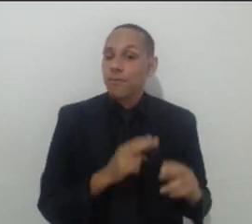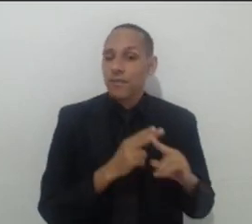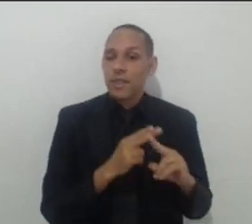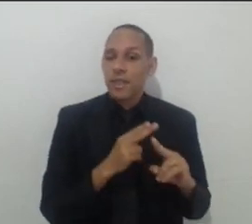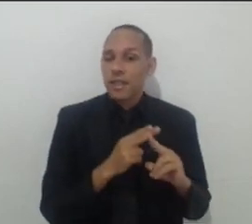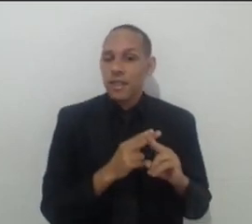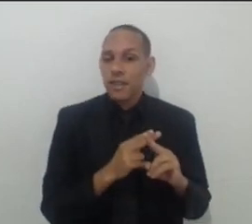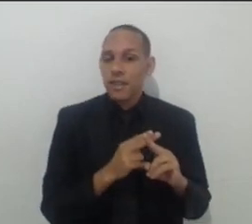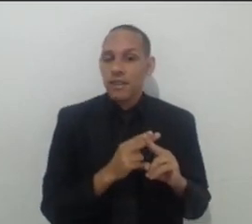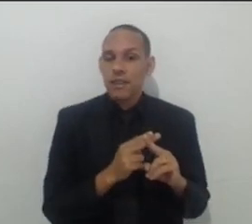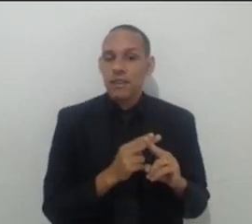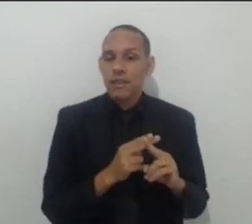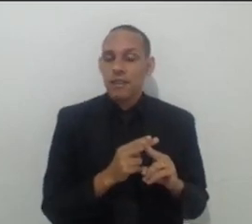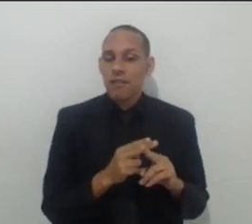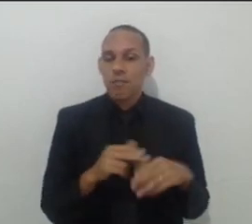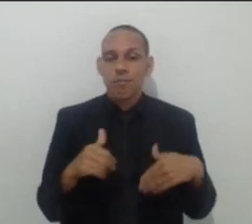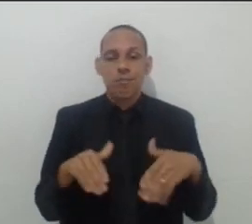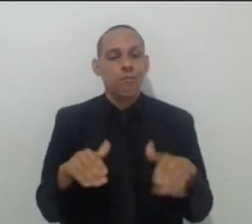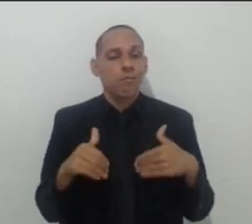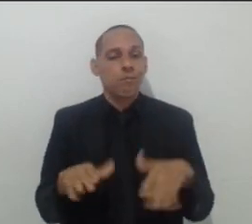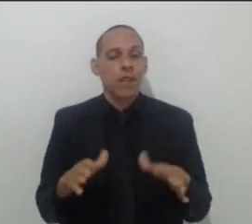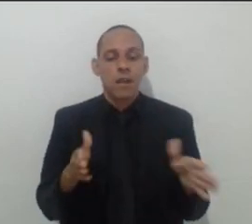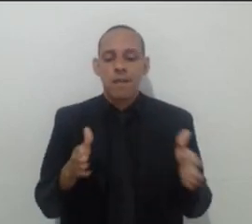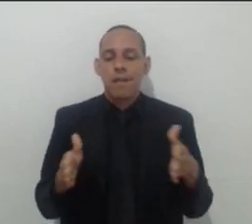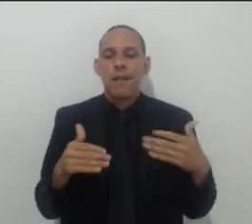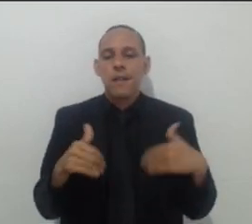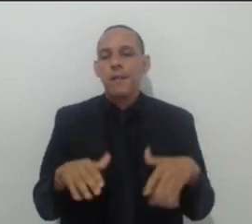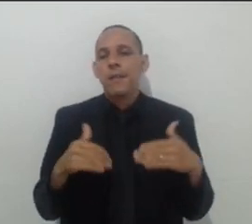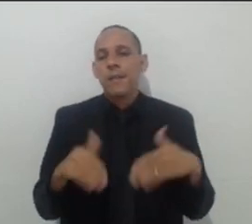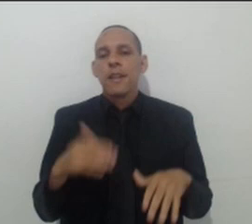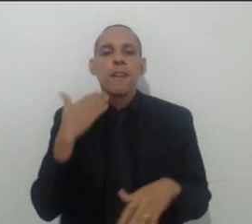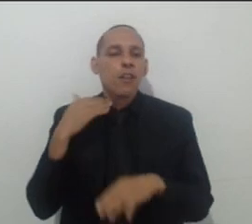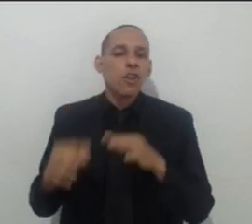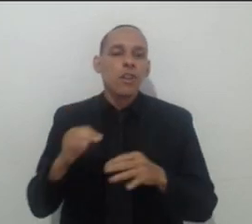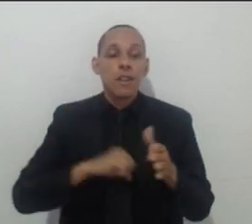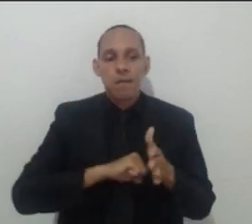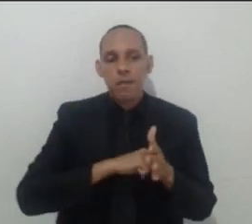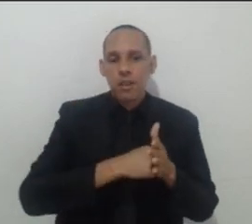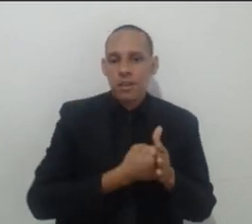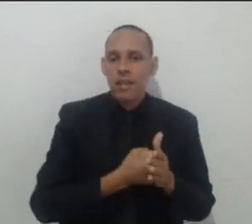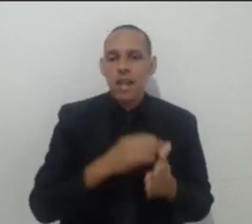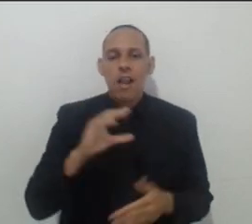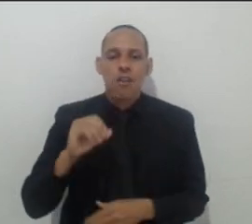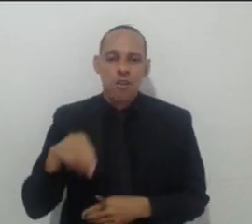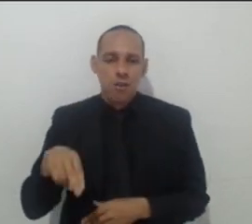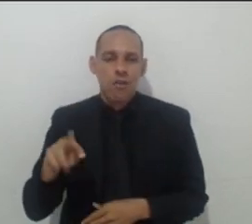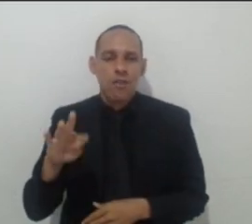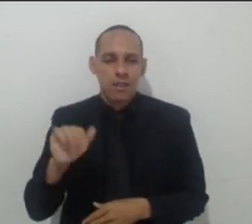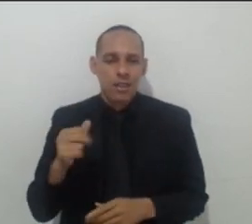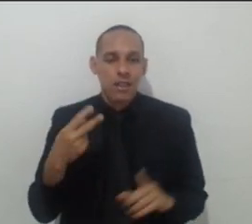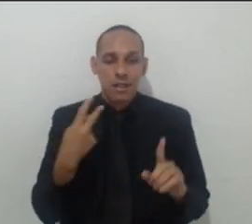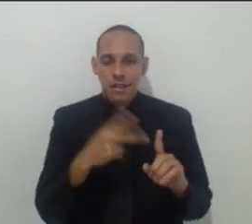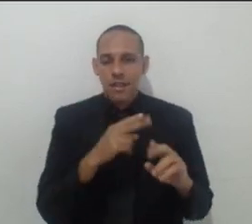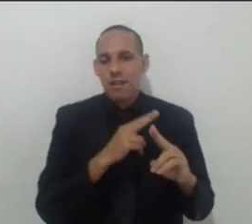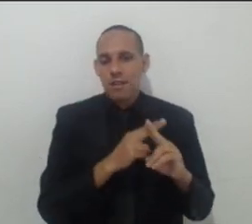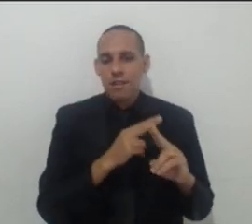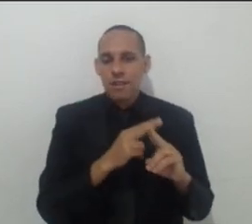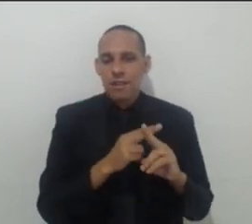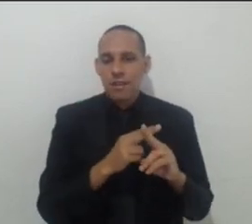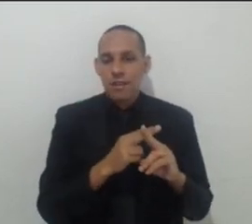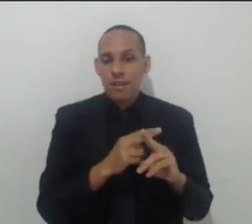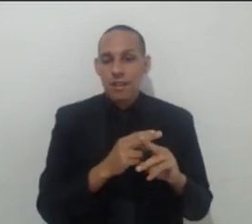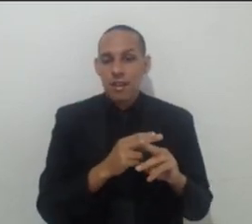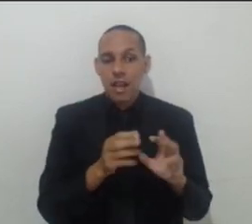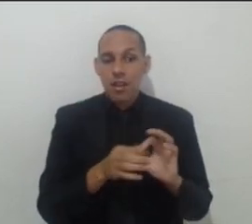ela deixou passar inerte o prazo e a juíza, então, foi lá e fez o bloqueio das contas da Caixa Econômica, já autorizando a Caixa a